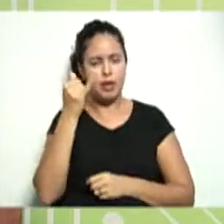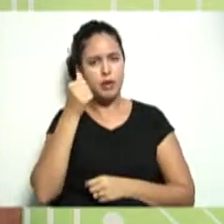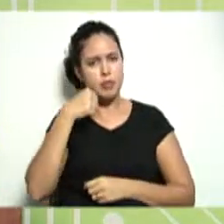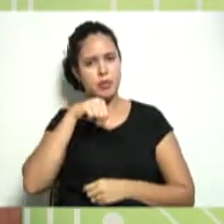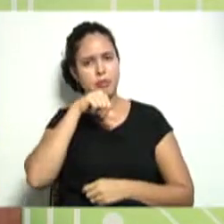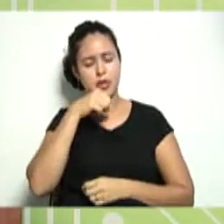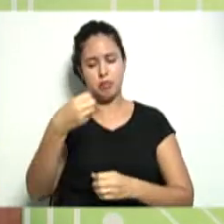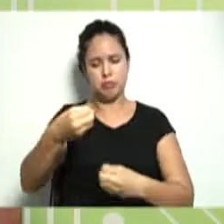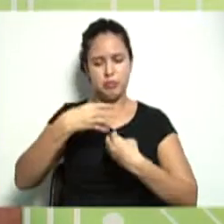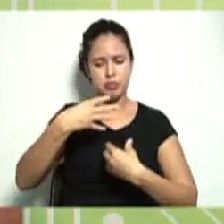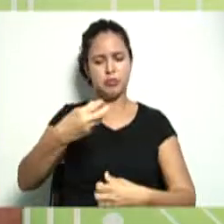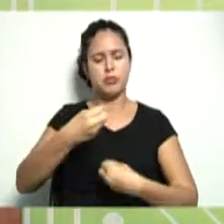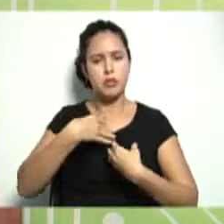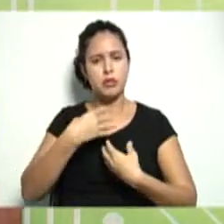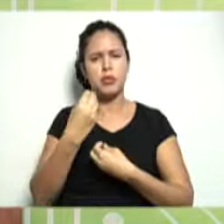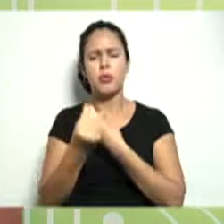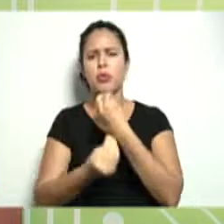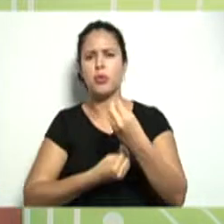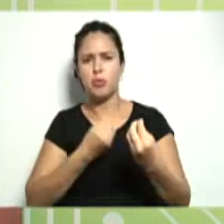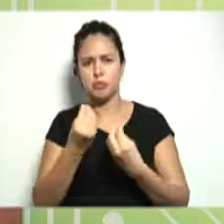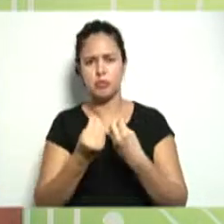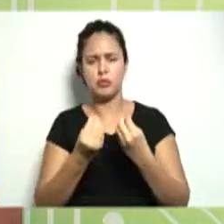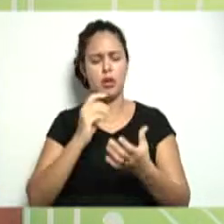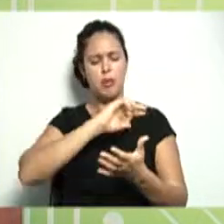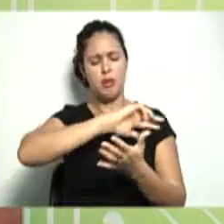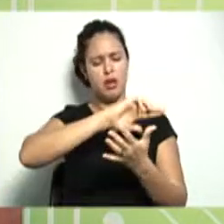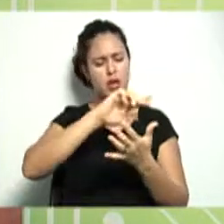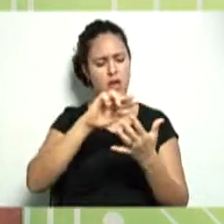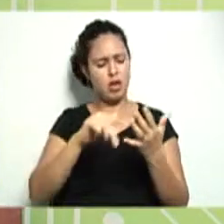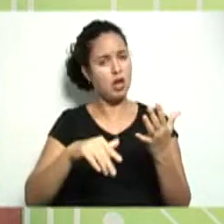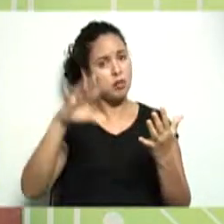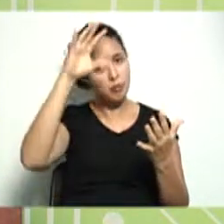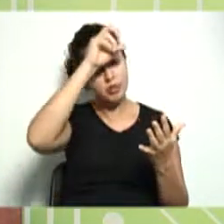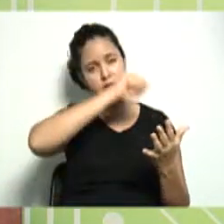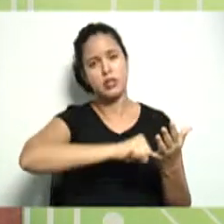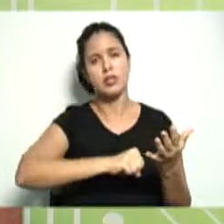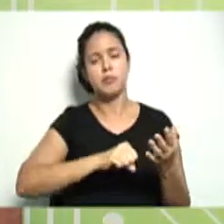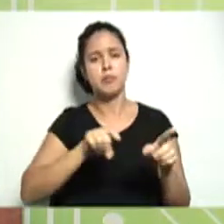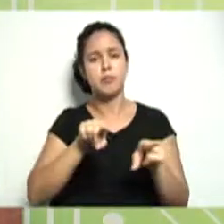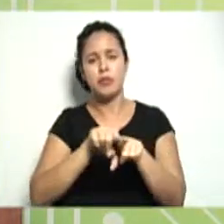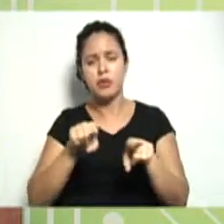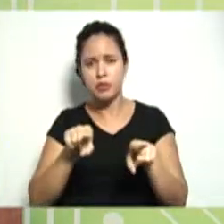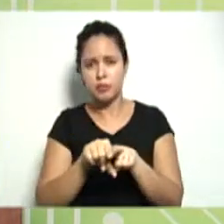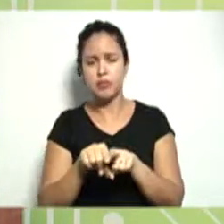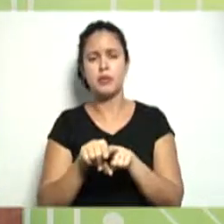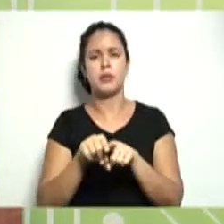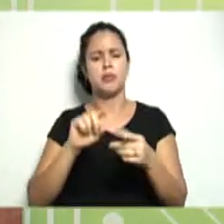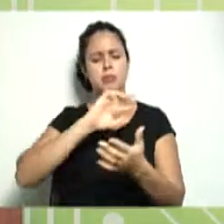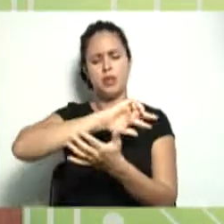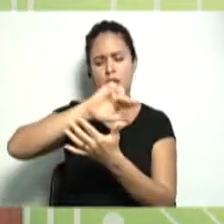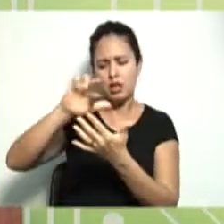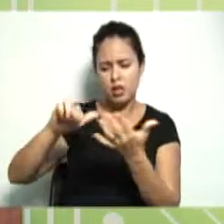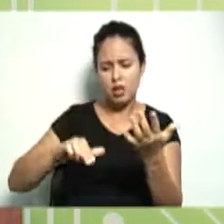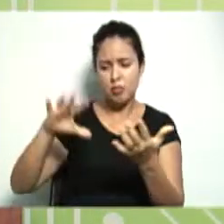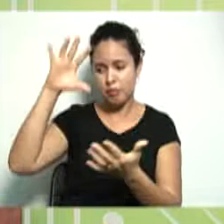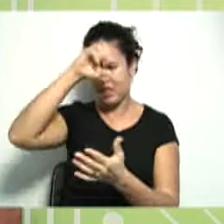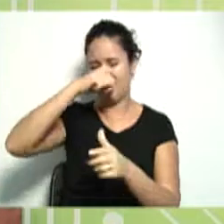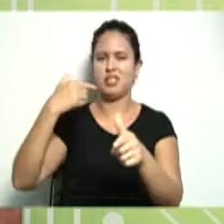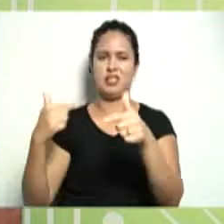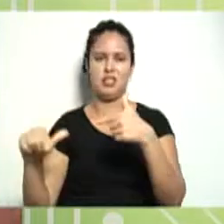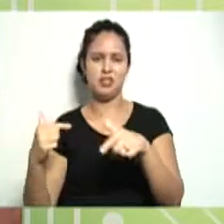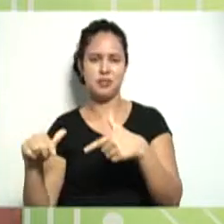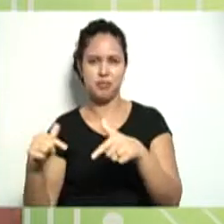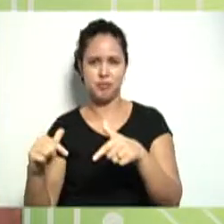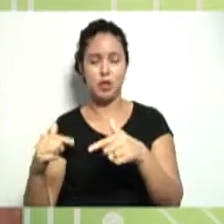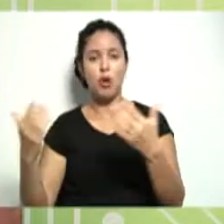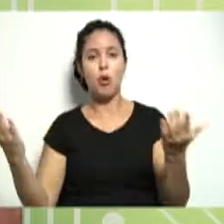Existem diferentes formas de se aprender e diferentes formas também de aprender o trabalho. E aí na